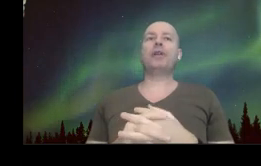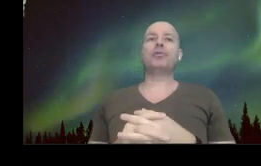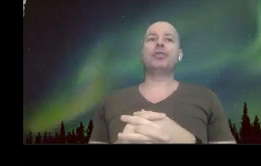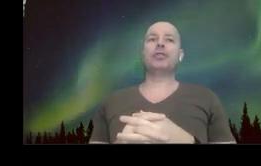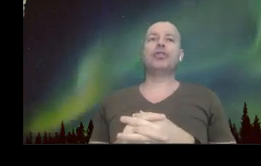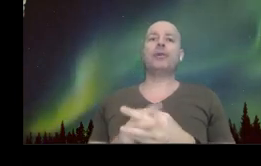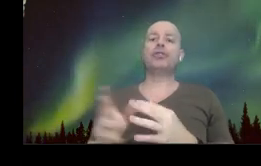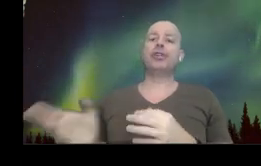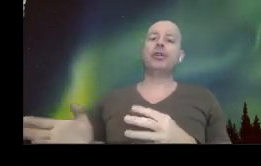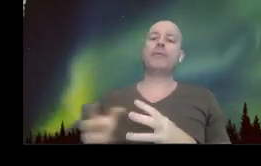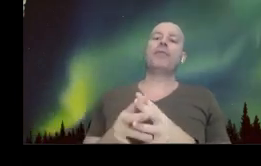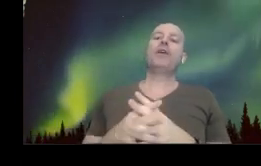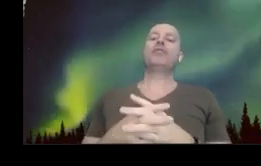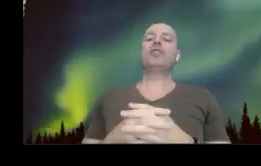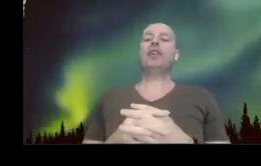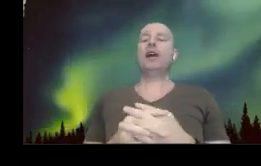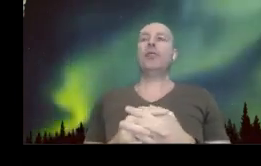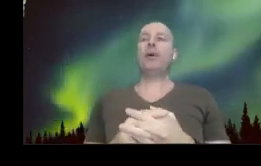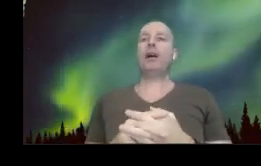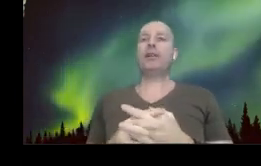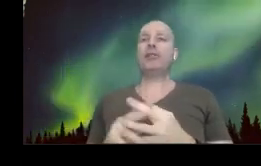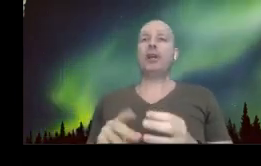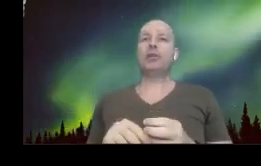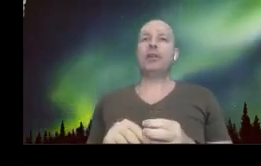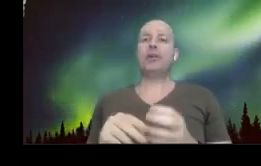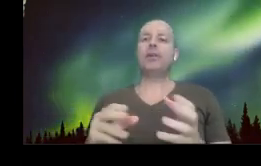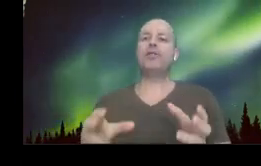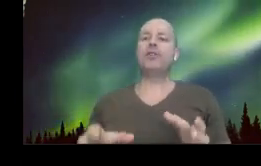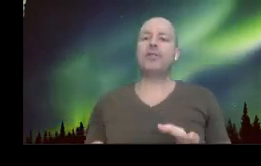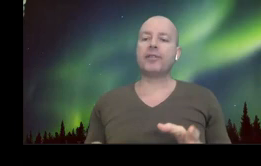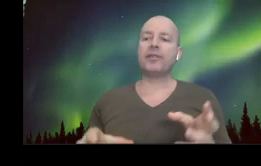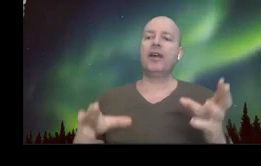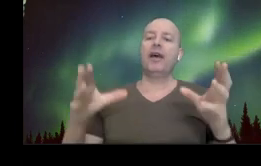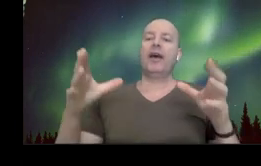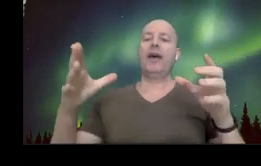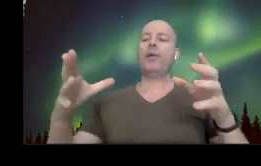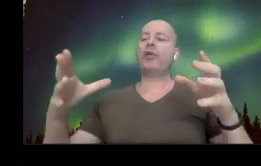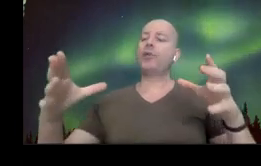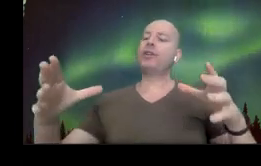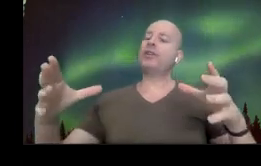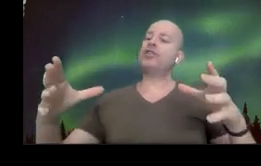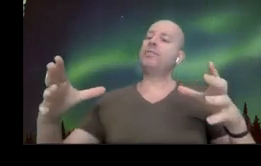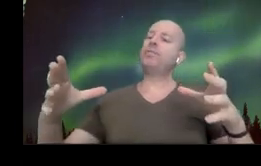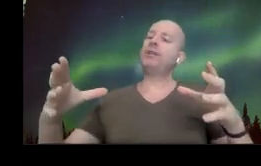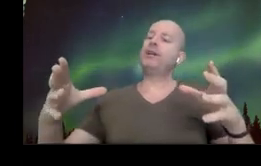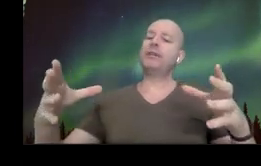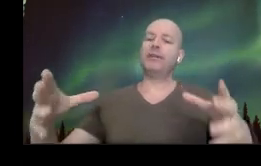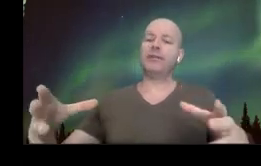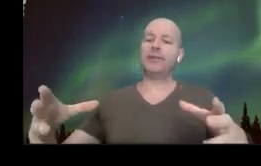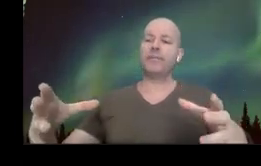quem mora perto de Diamantina, você tem lá o Parque Nacional das Sempre Vivas. É uma comunidade